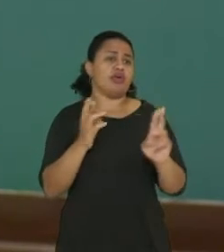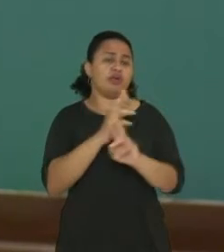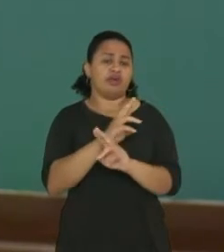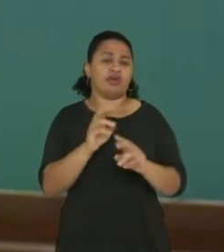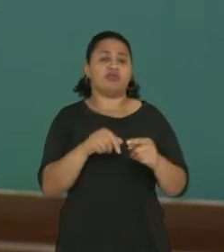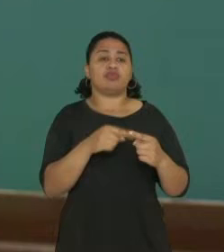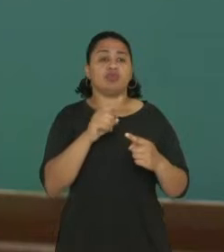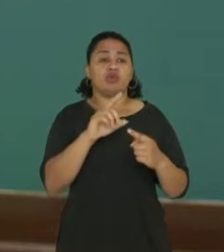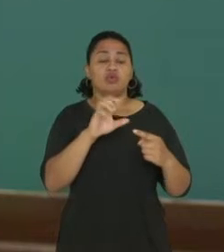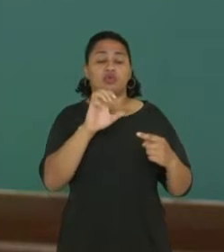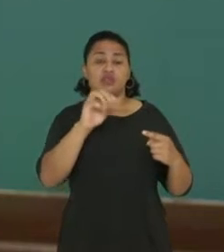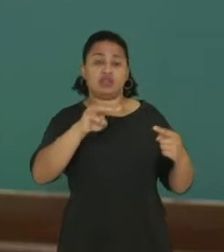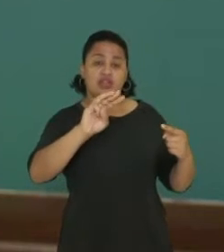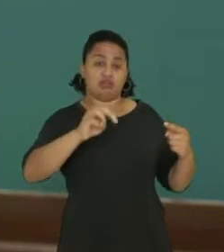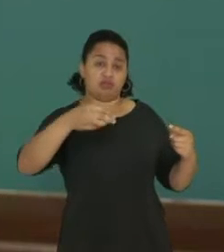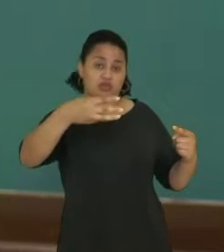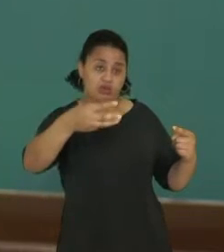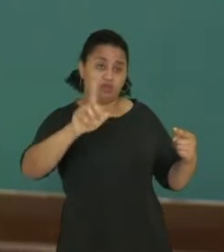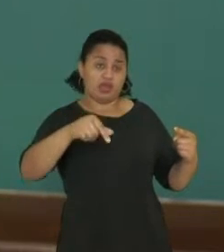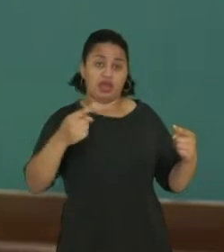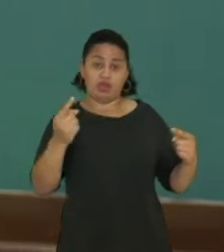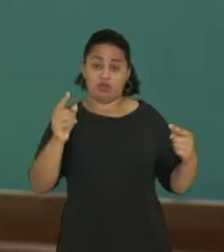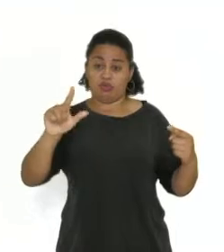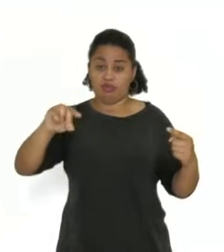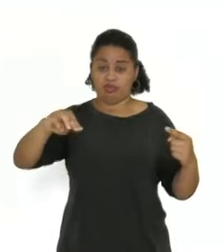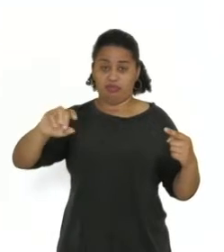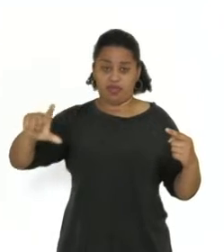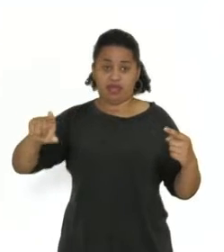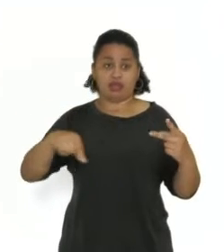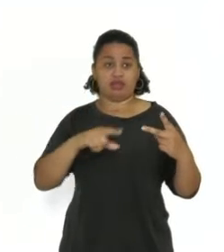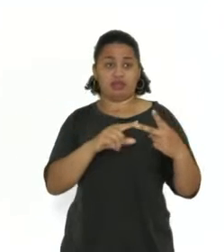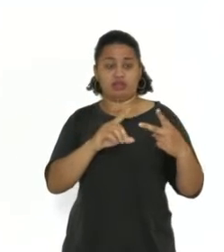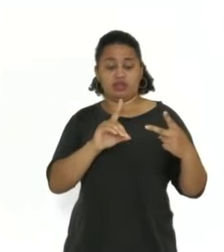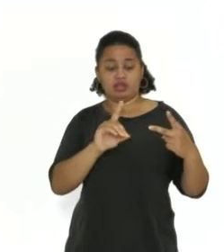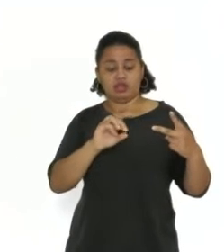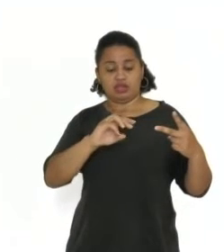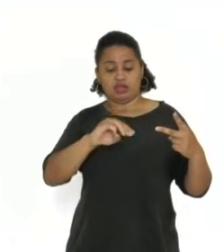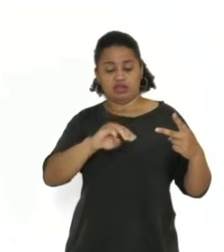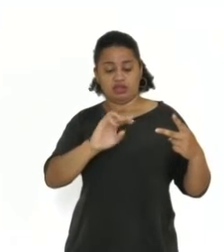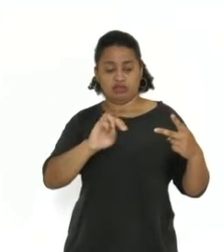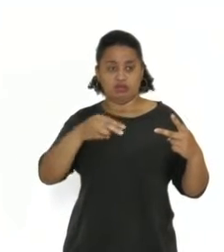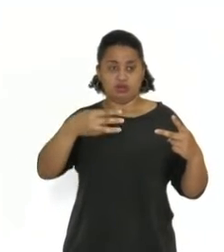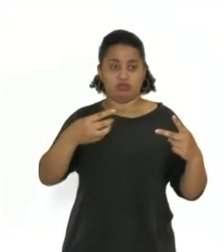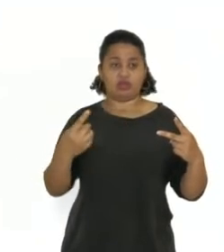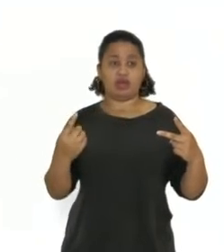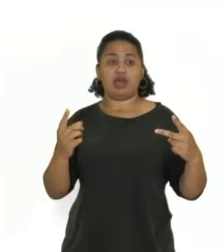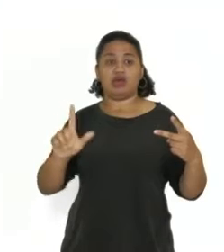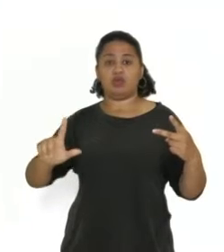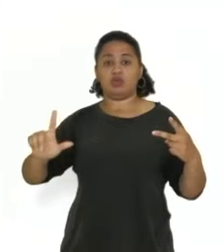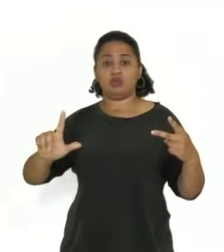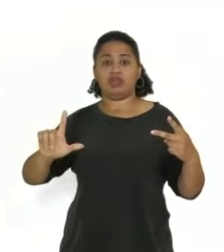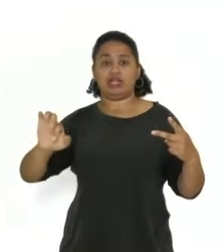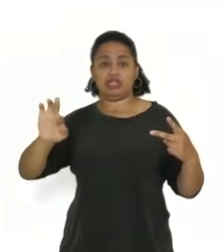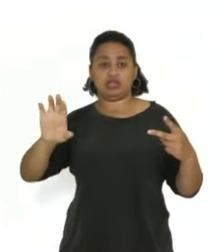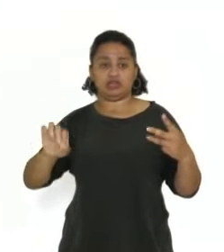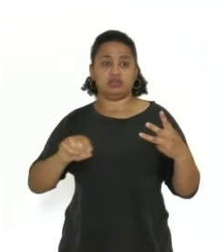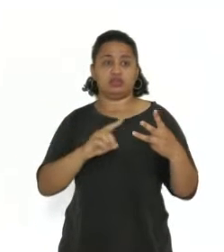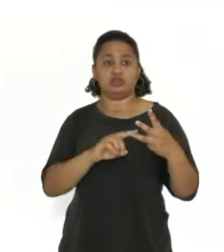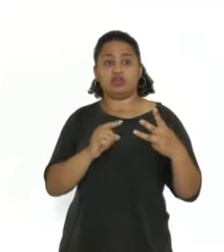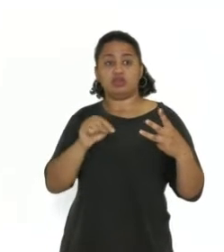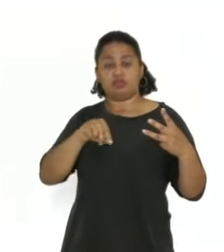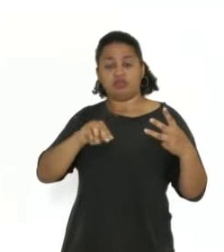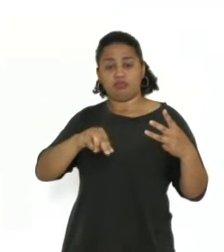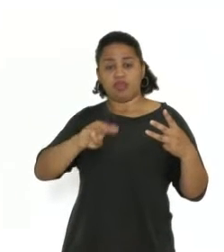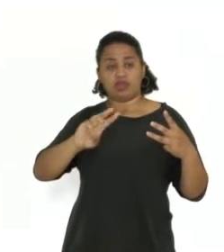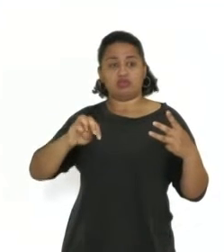1 centímetro cúbico equivale a 1 ml, 1 decímetro cúbico equivale a 1 litro e 1 metro cúbico são 1000 litros,